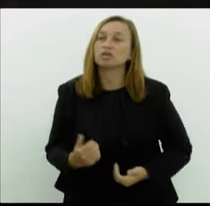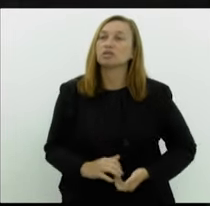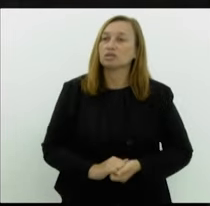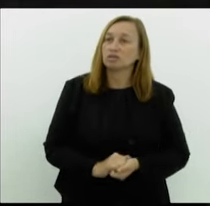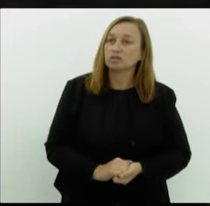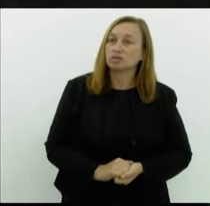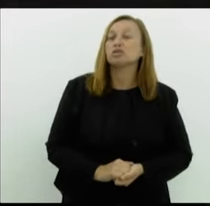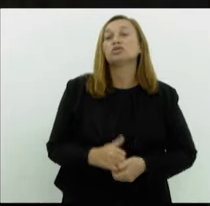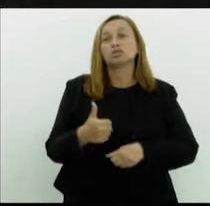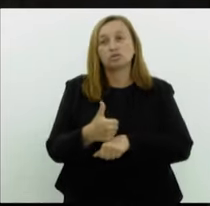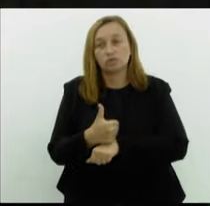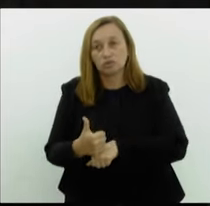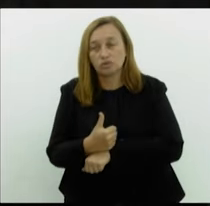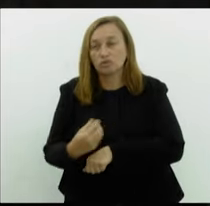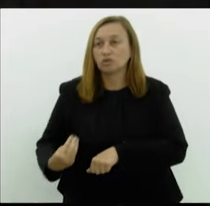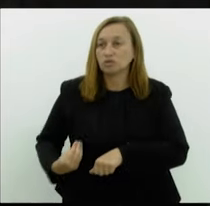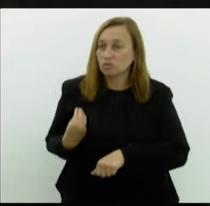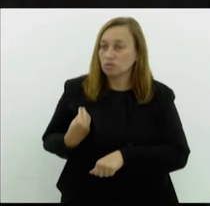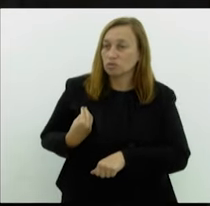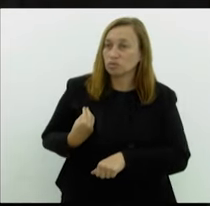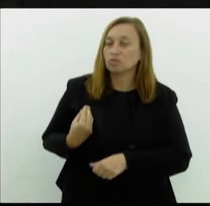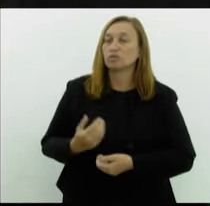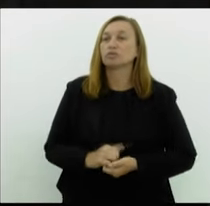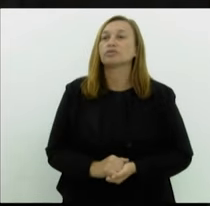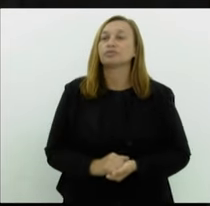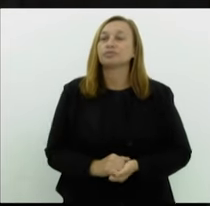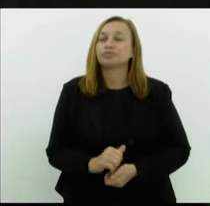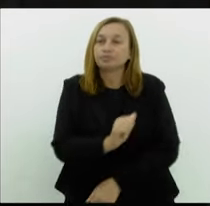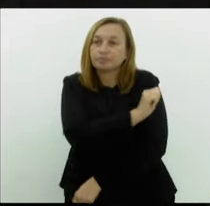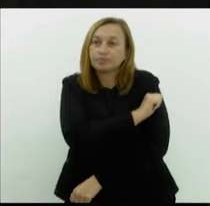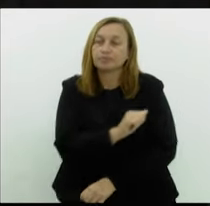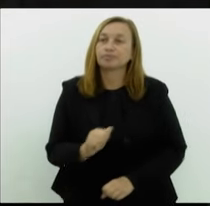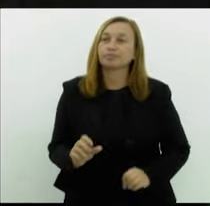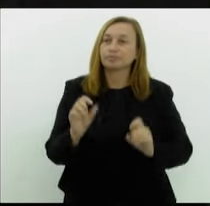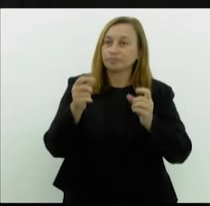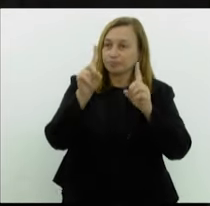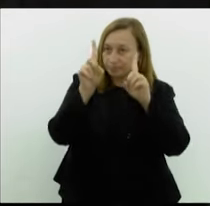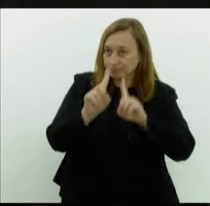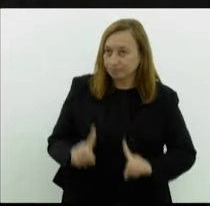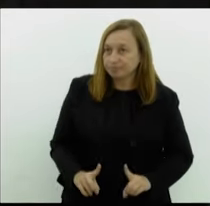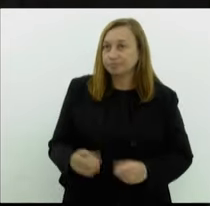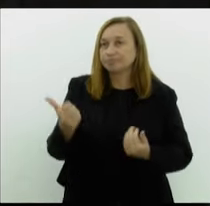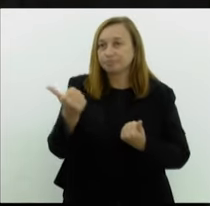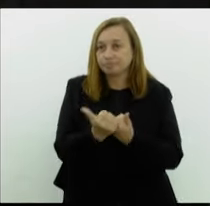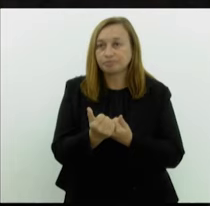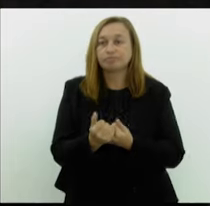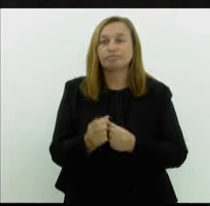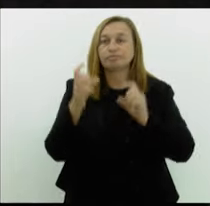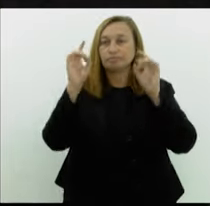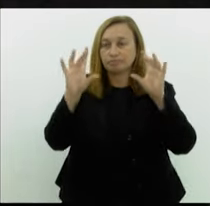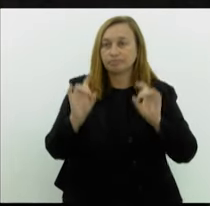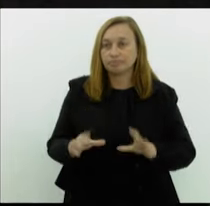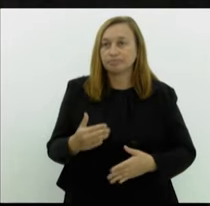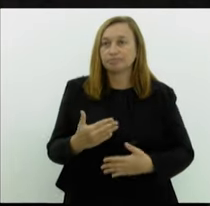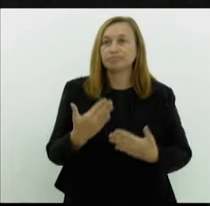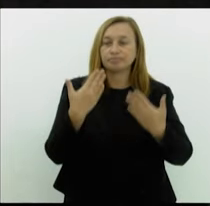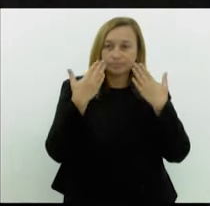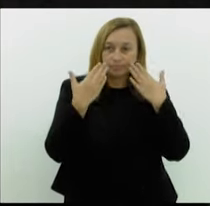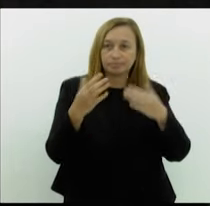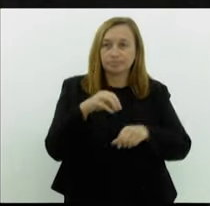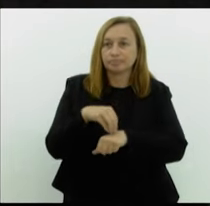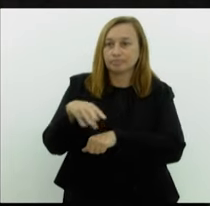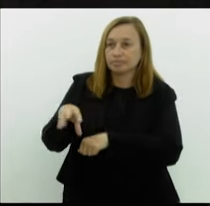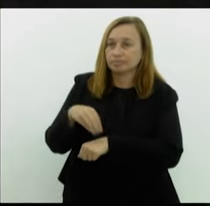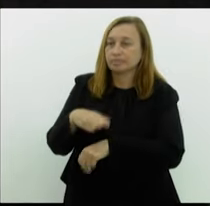nossos professores e que os estudantes com deficiência tenham o apoio especializado. A gente apresenta esses destaques